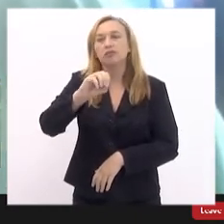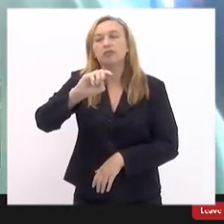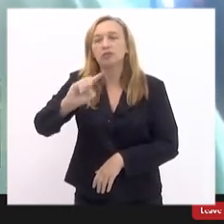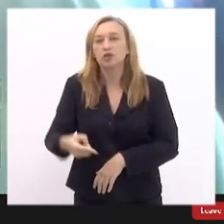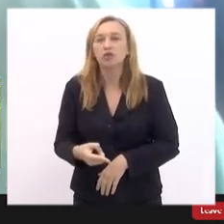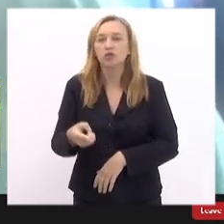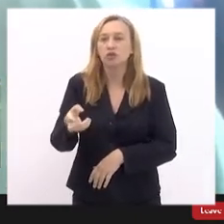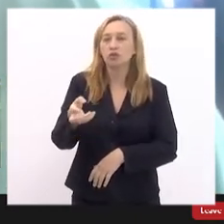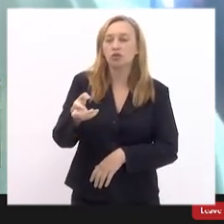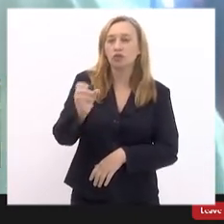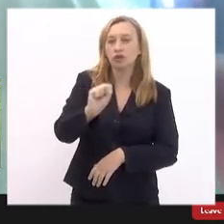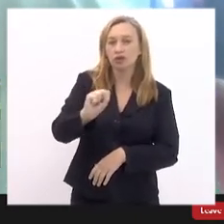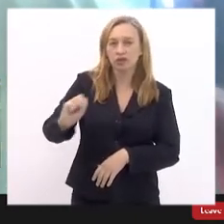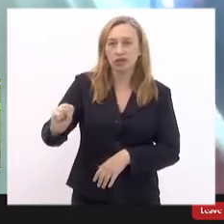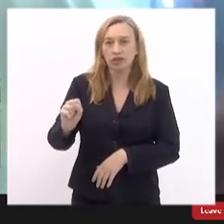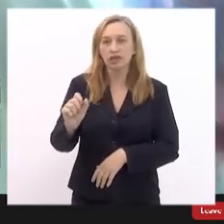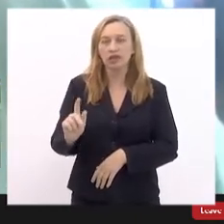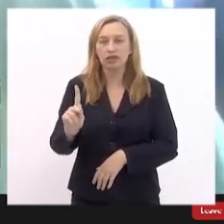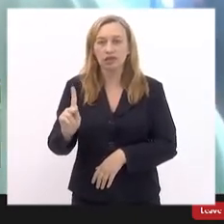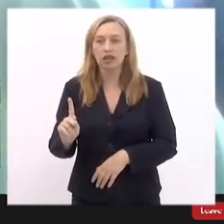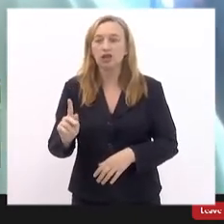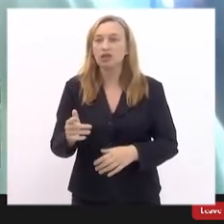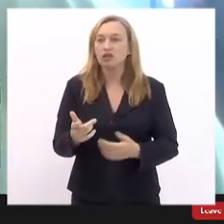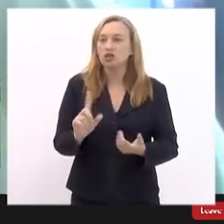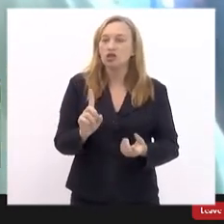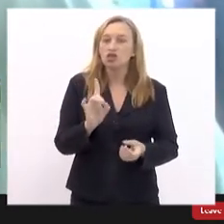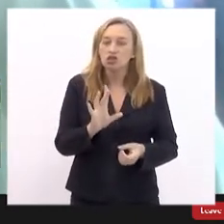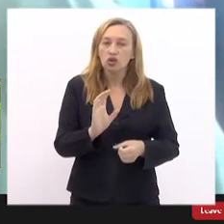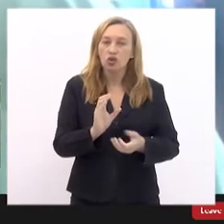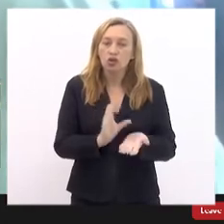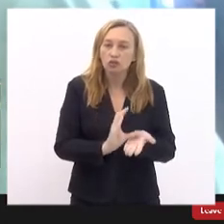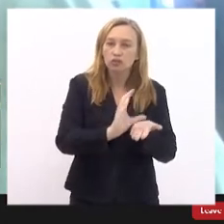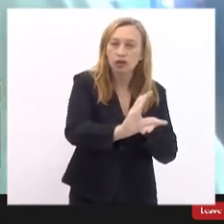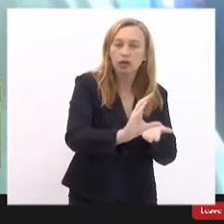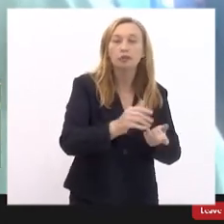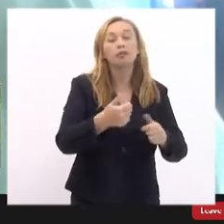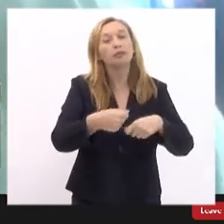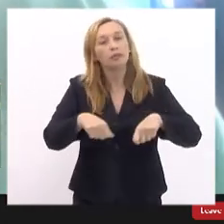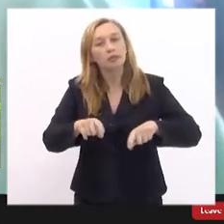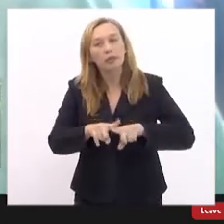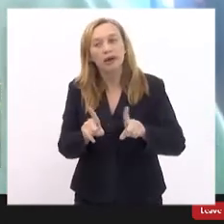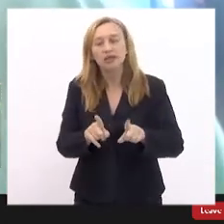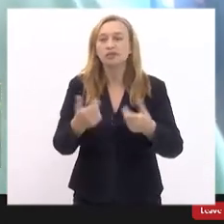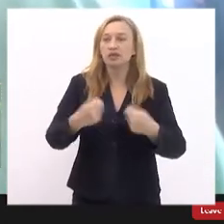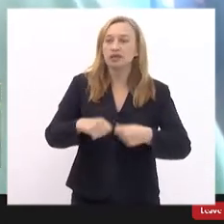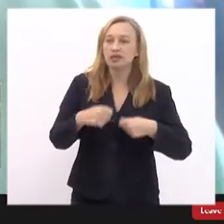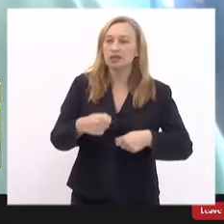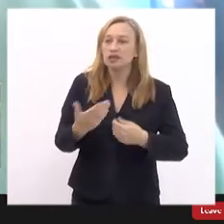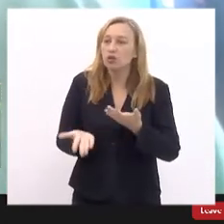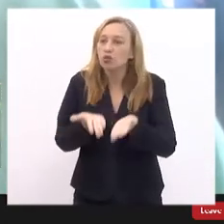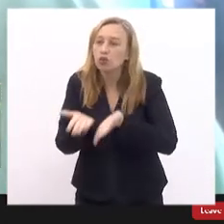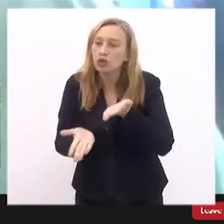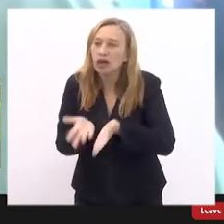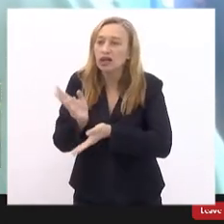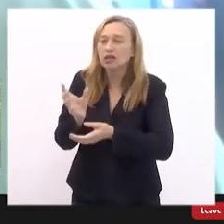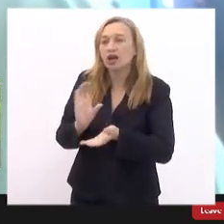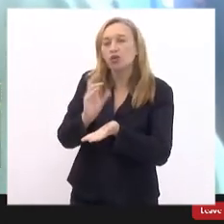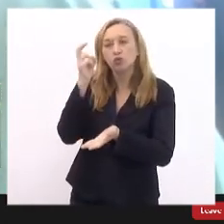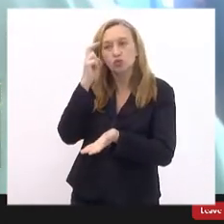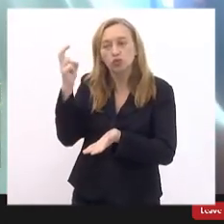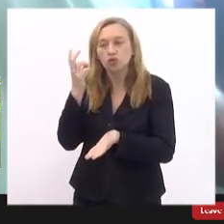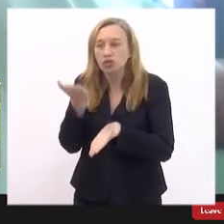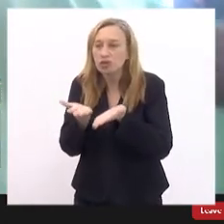30 milhões. A gente tem que criar uma cultura de prevenção. Outro dia o Valdec fez um discurso acentuando essa questão da cultura de